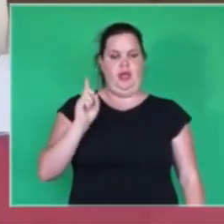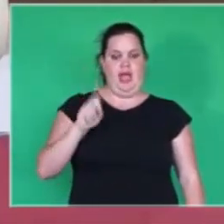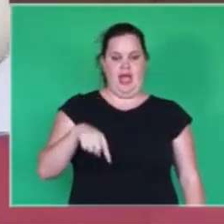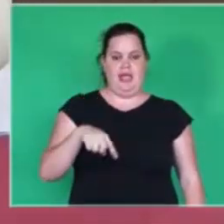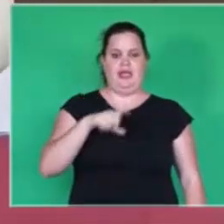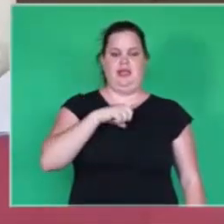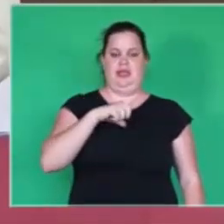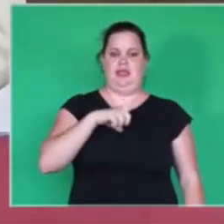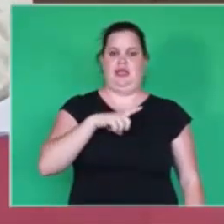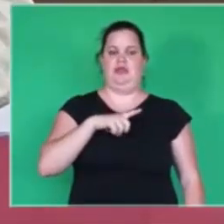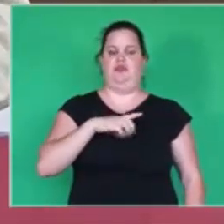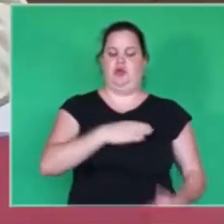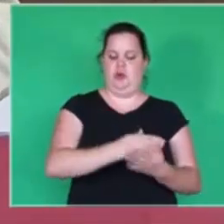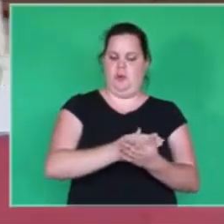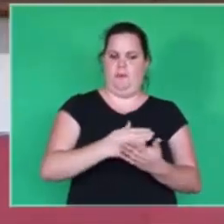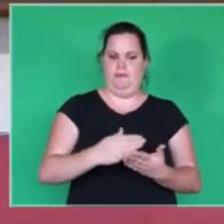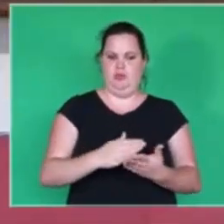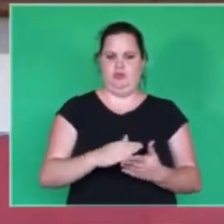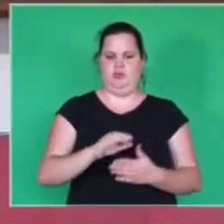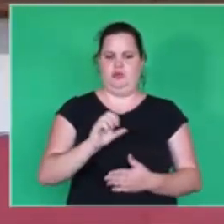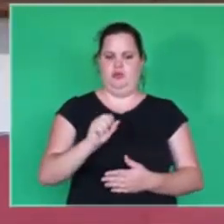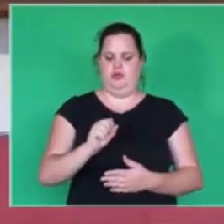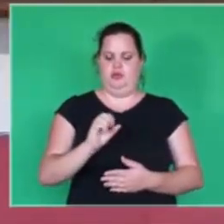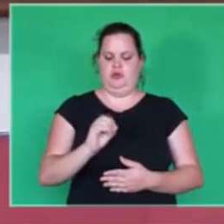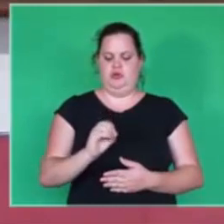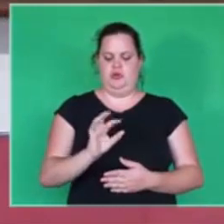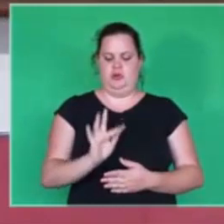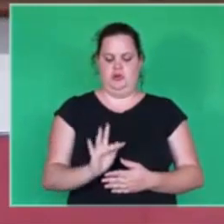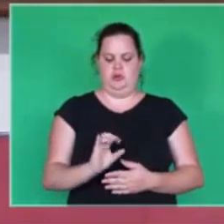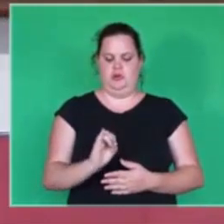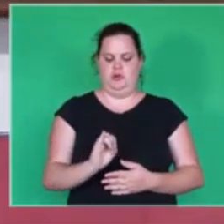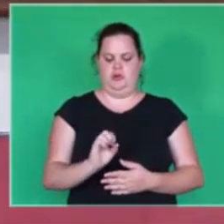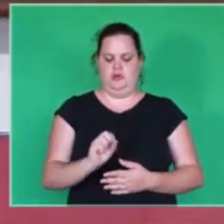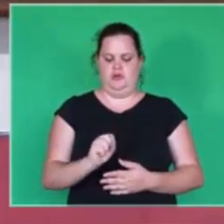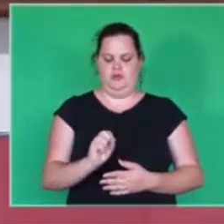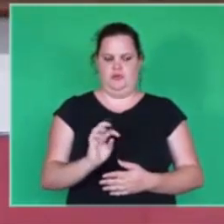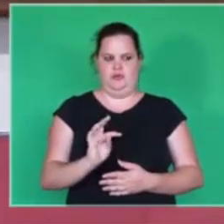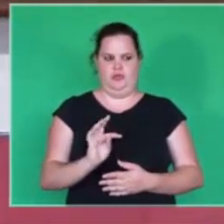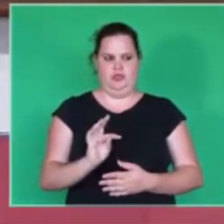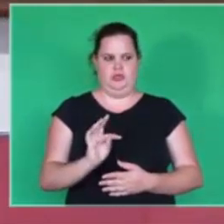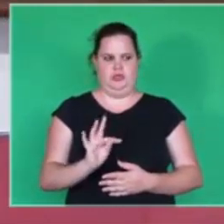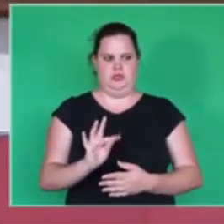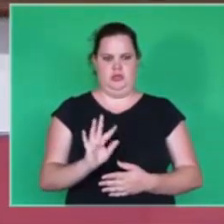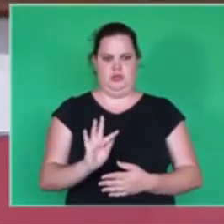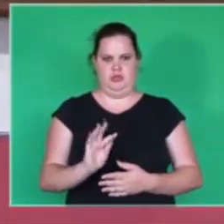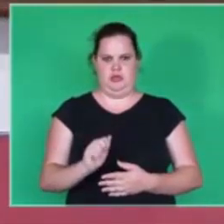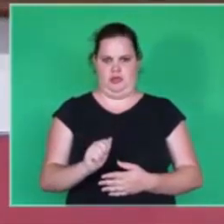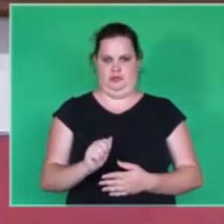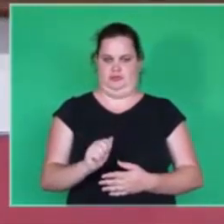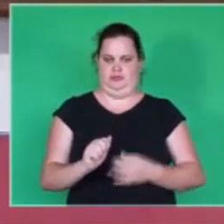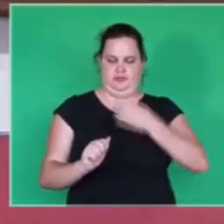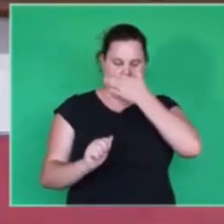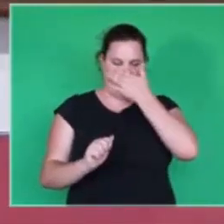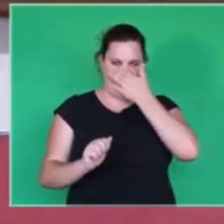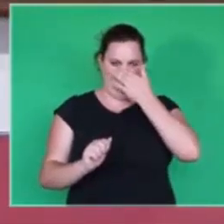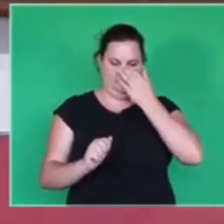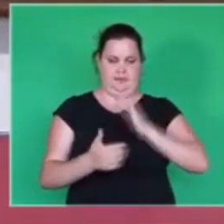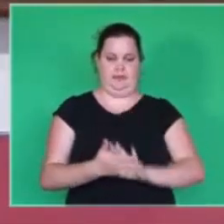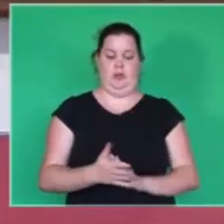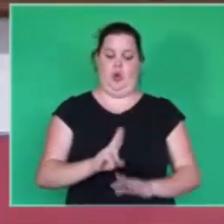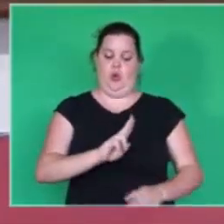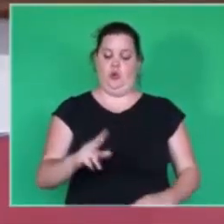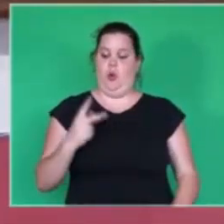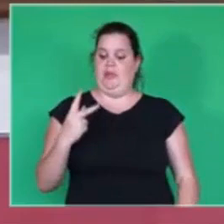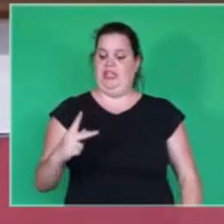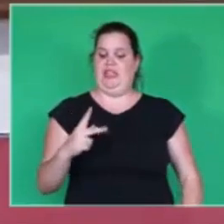chamados sofistas, que são aqueles três grandes filósofos que marcaram a história do mundo, da filosofia. Ele chamava-se Protágoras. Então ele disse que